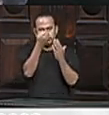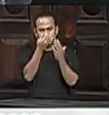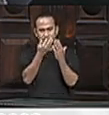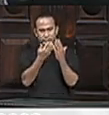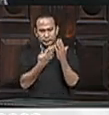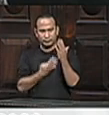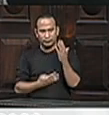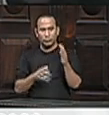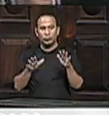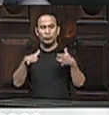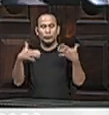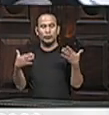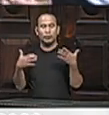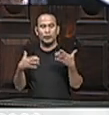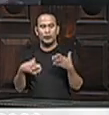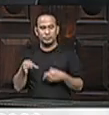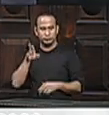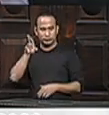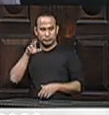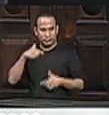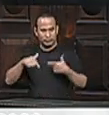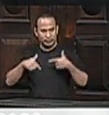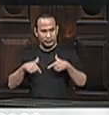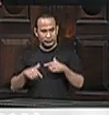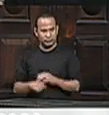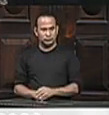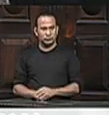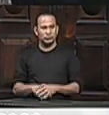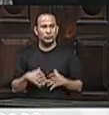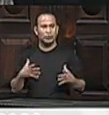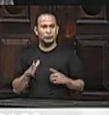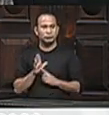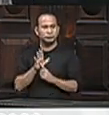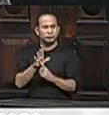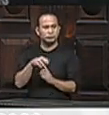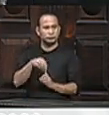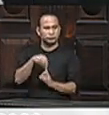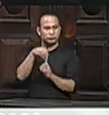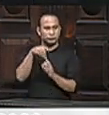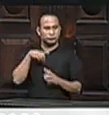trabalhadores aposentados. Ora, o governo do Estado pretende